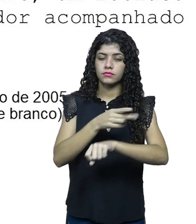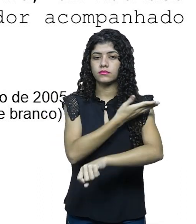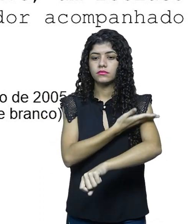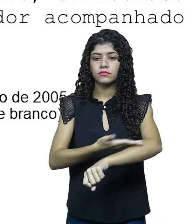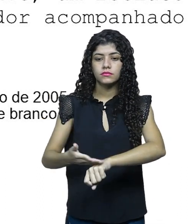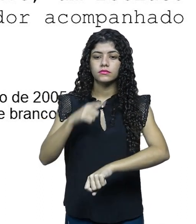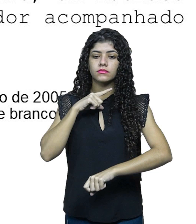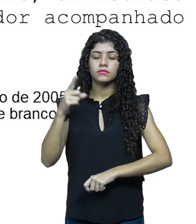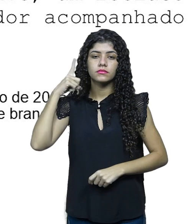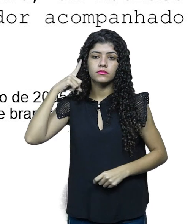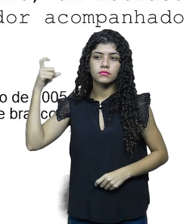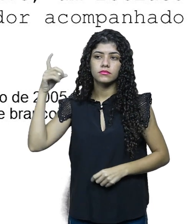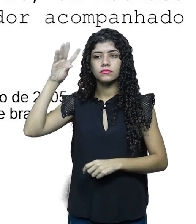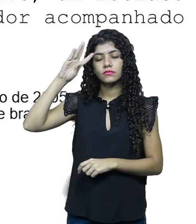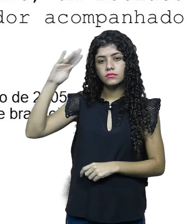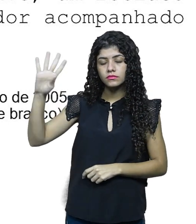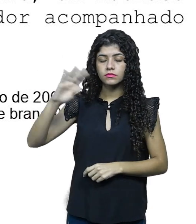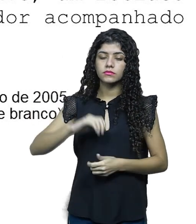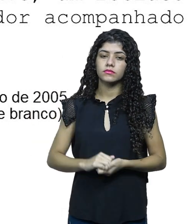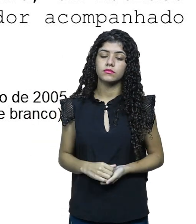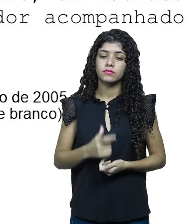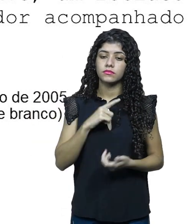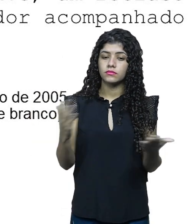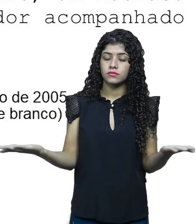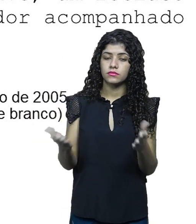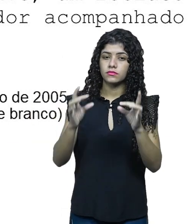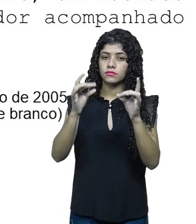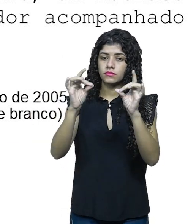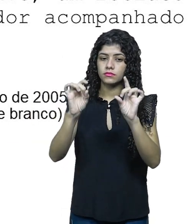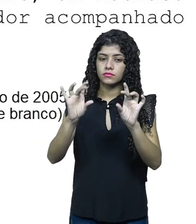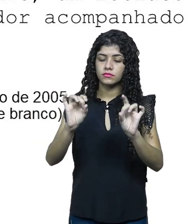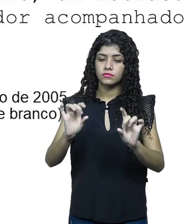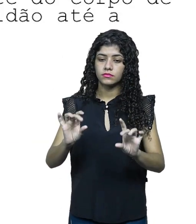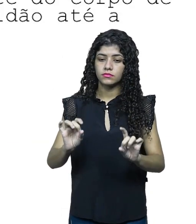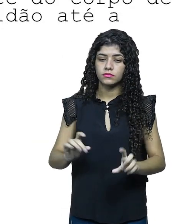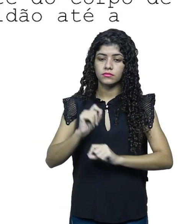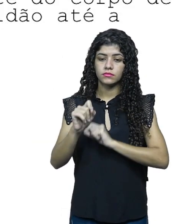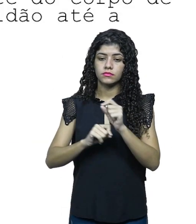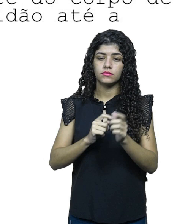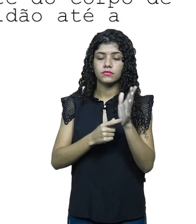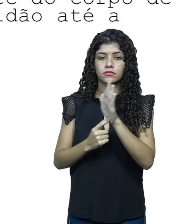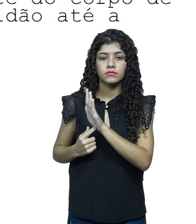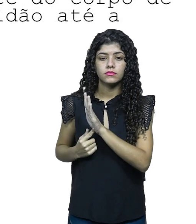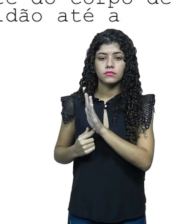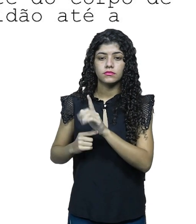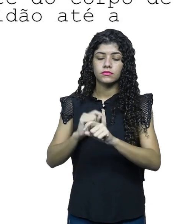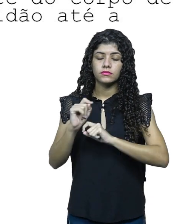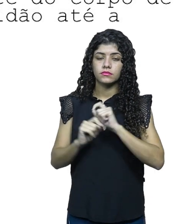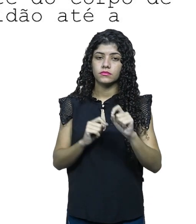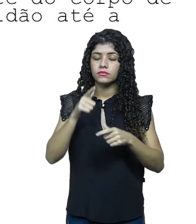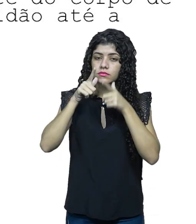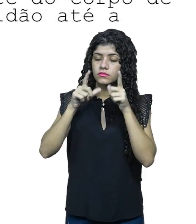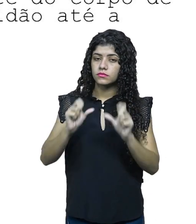parênteses sonho, pesadelo, beleza. Chegando no cabeçalho especial. O cabeçalho especial ele se refere mais a